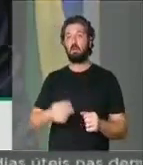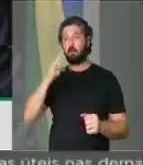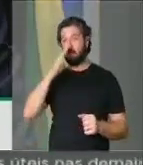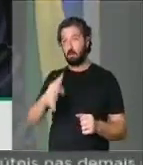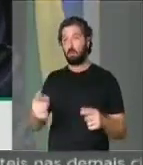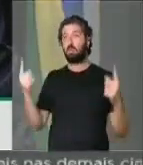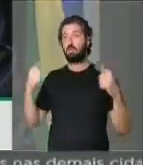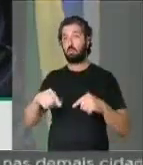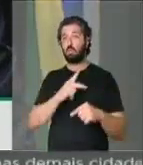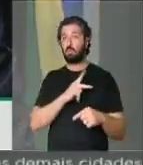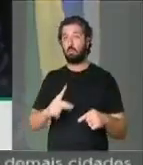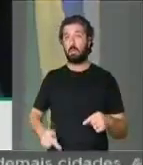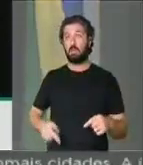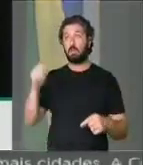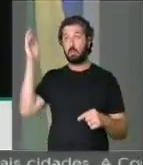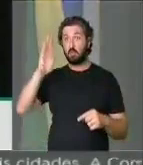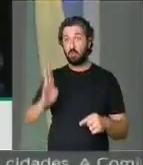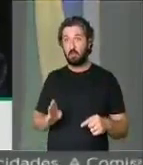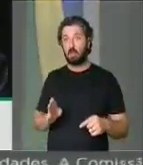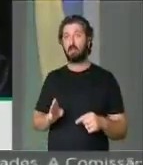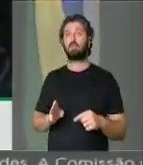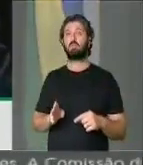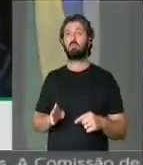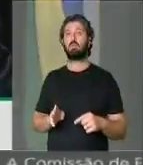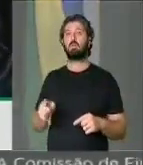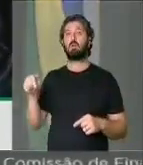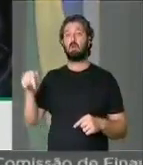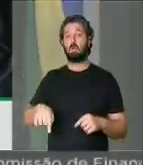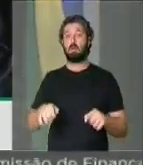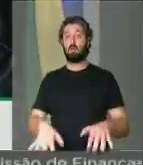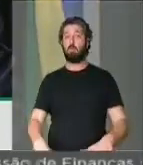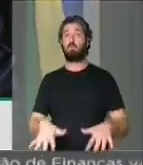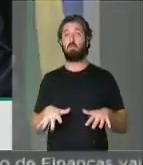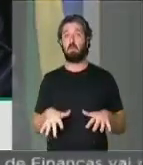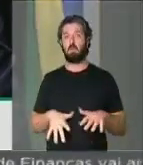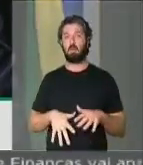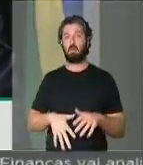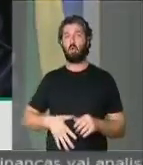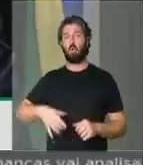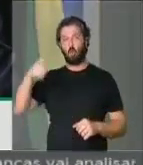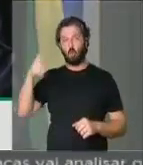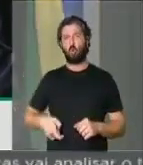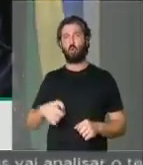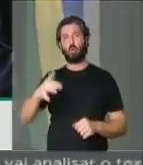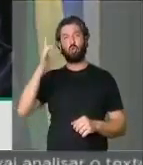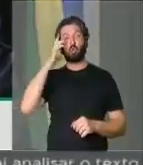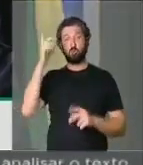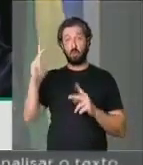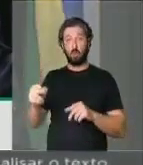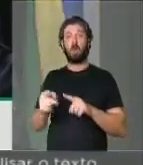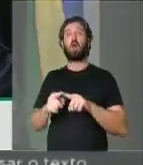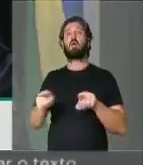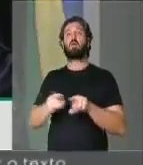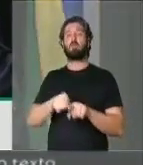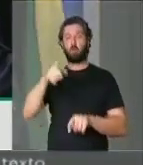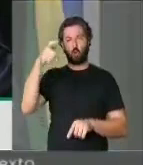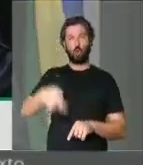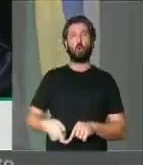Denúncia contra o presidente da República e cabe a este plenário, duro como foi com Dilma, que